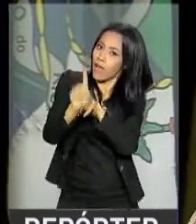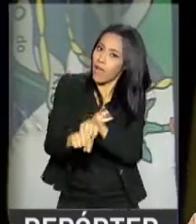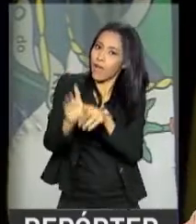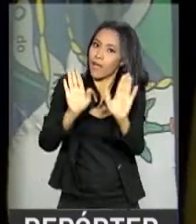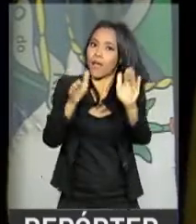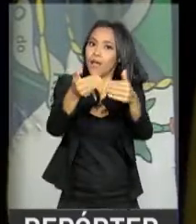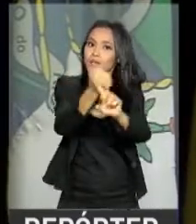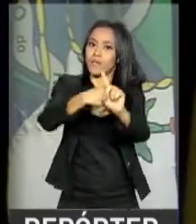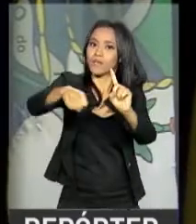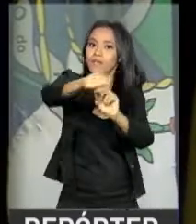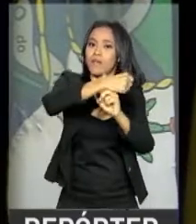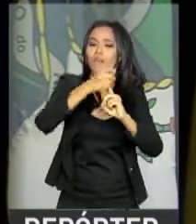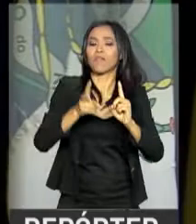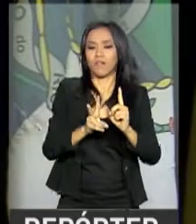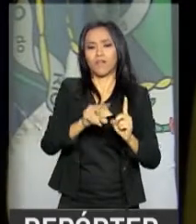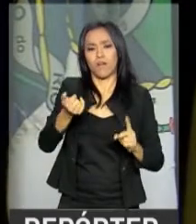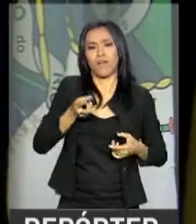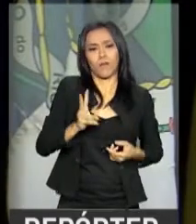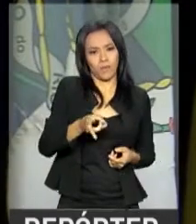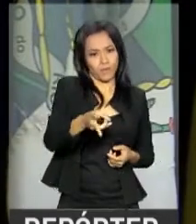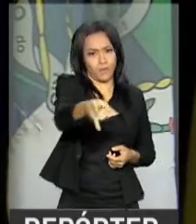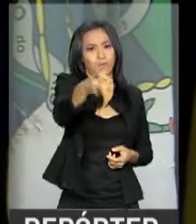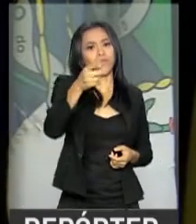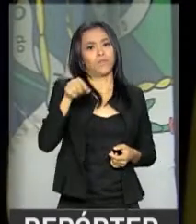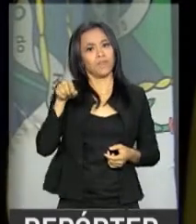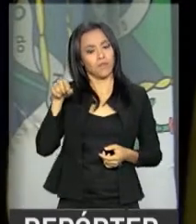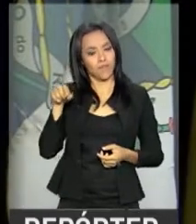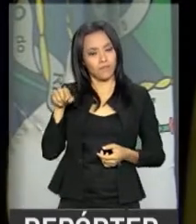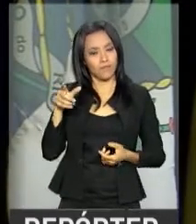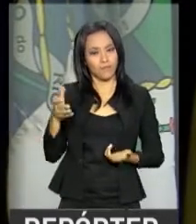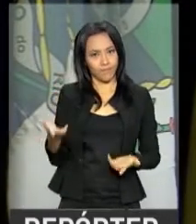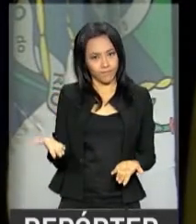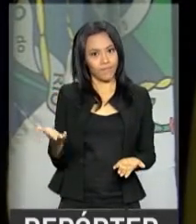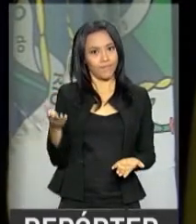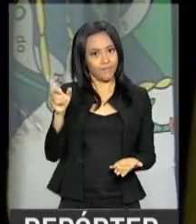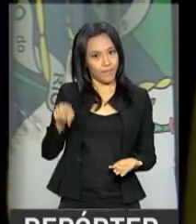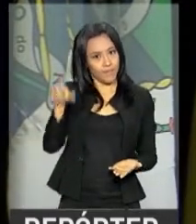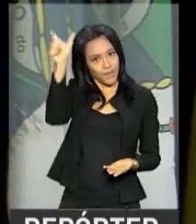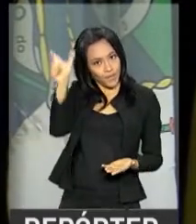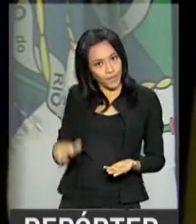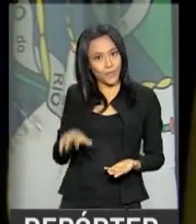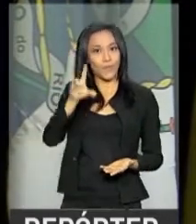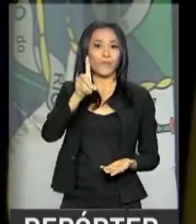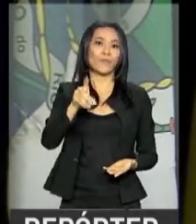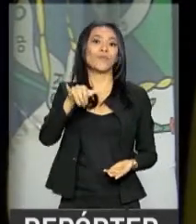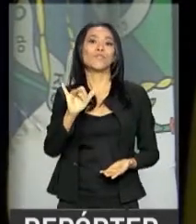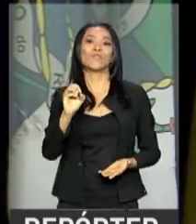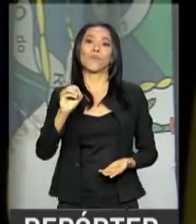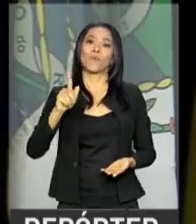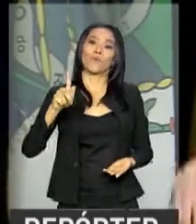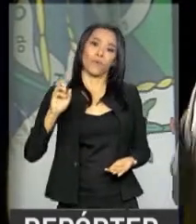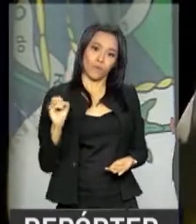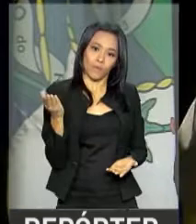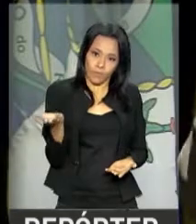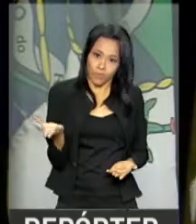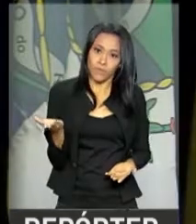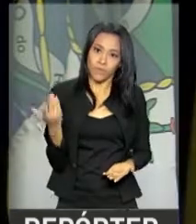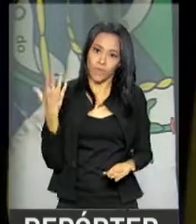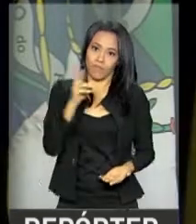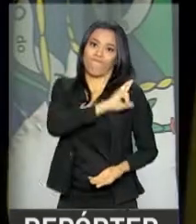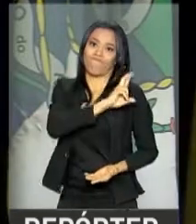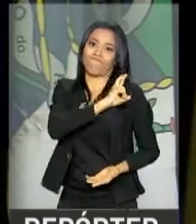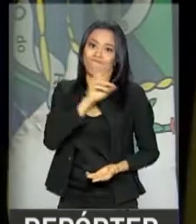continuará a ser feito pelo pelo diogo de oliveira eu tenho é